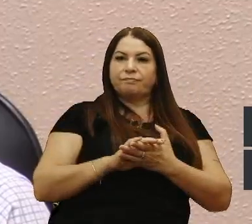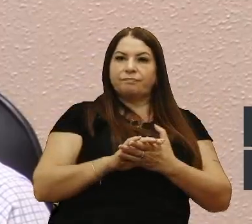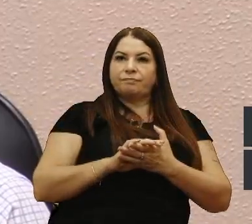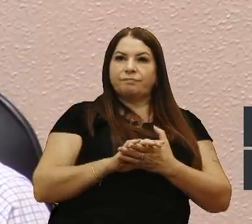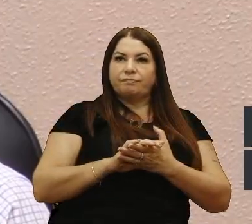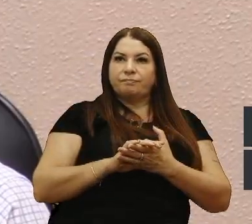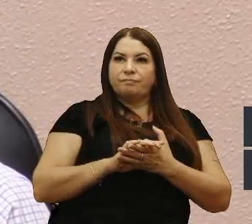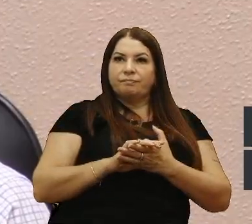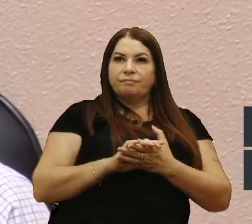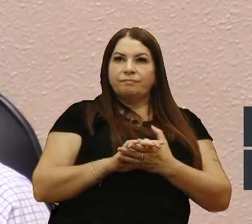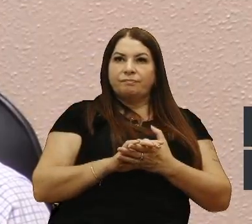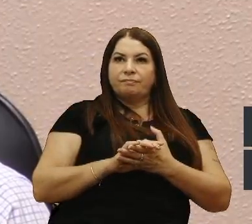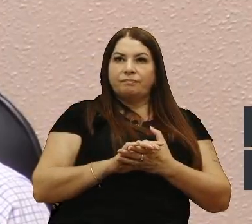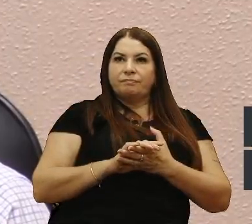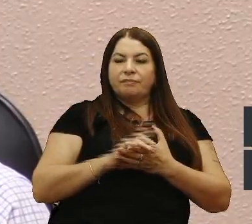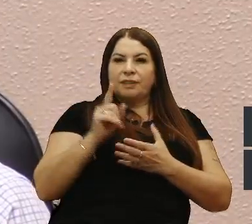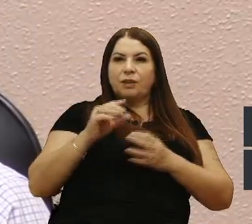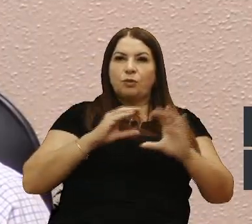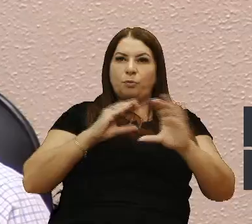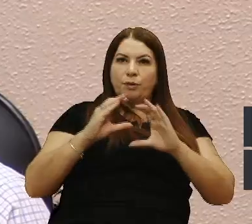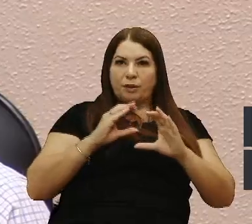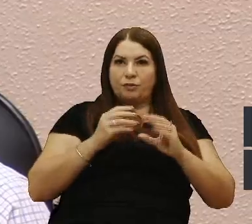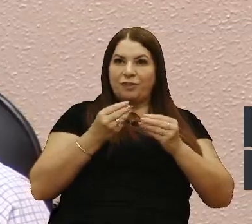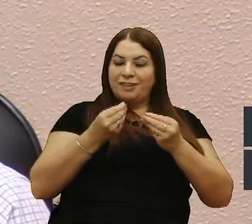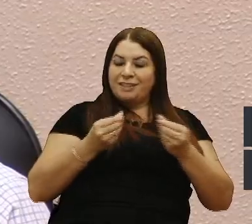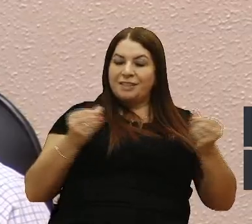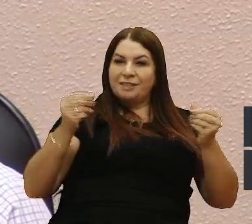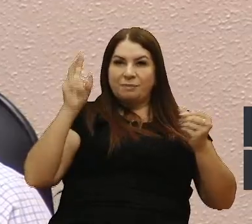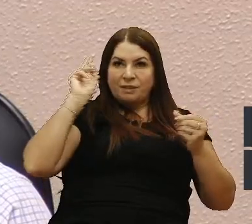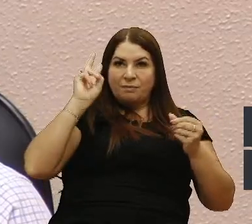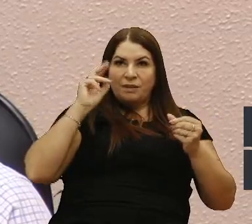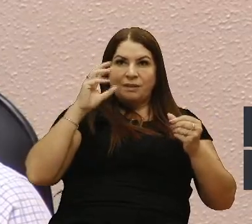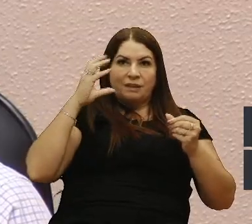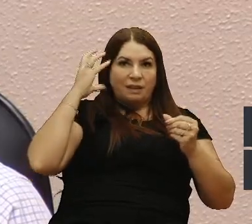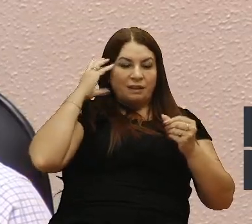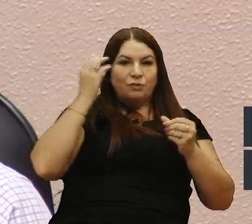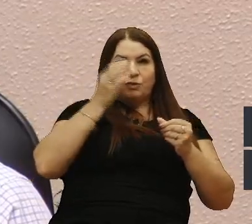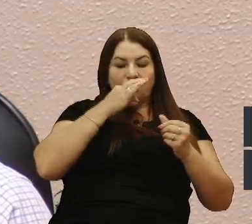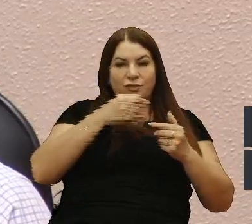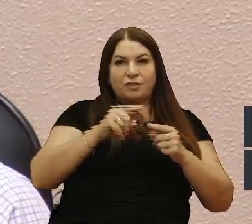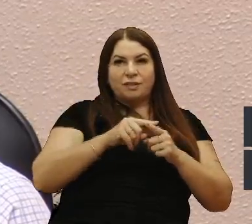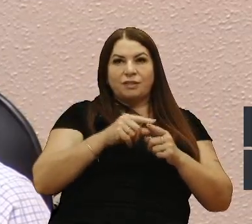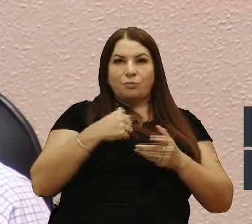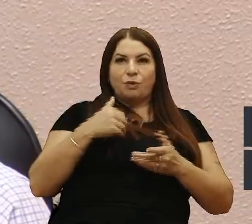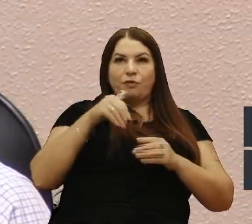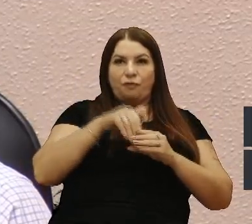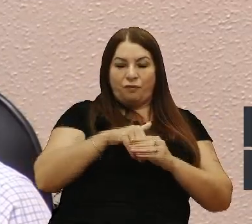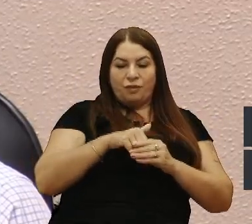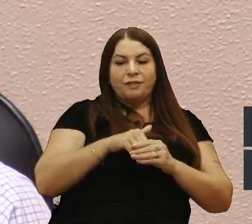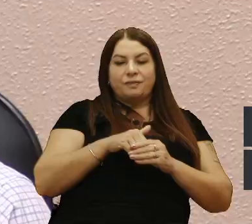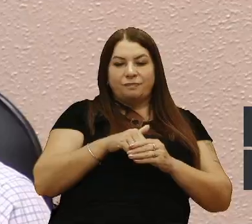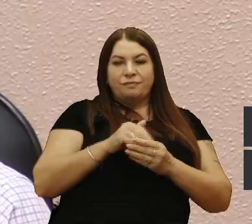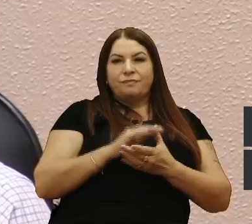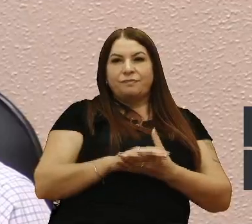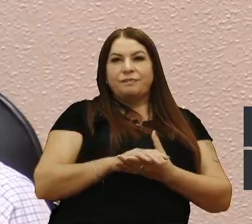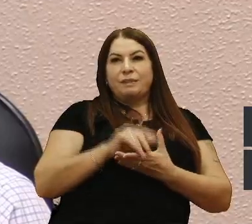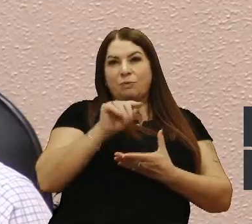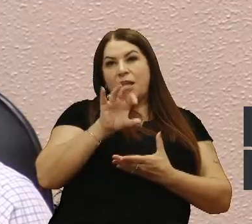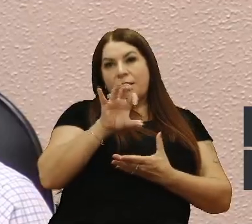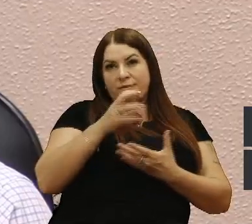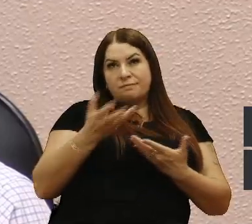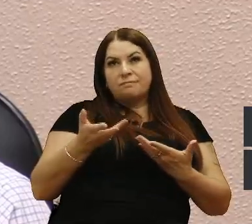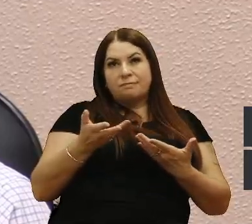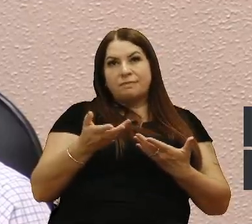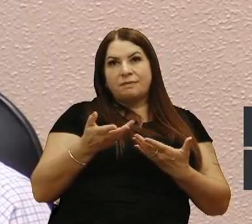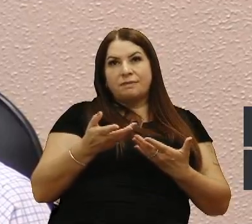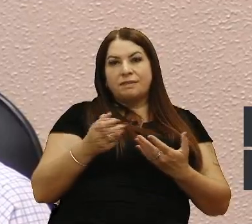senhor, que é um comunicador em essência, por lembrar da Rádio Caxias. Conto com o meu voto, porque é assim que